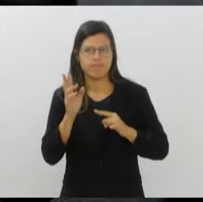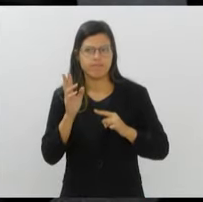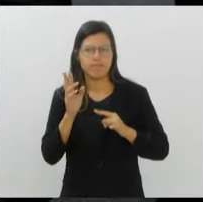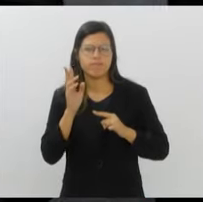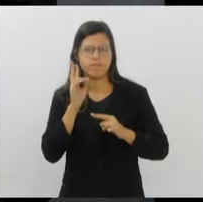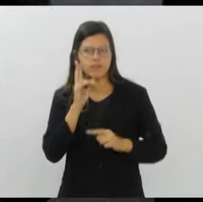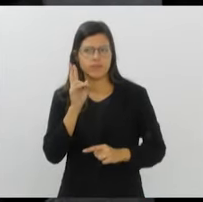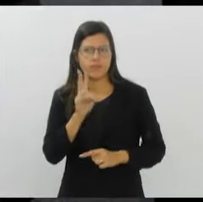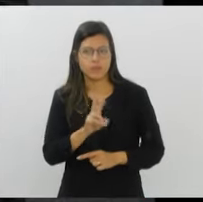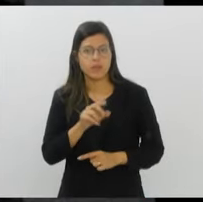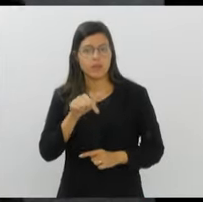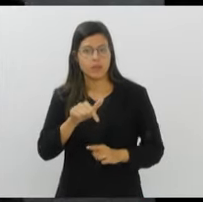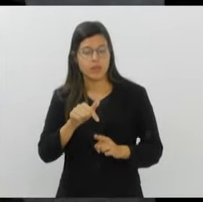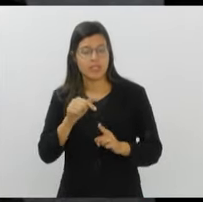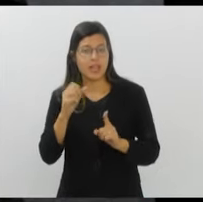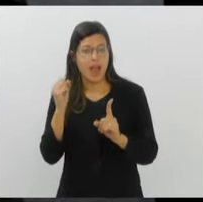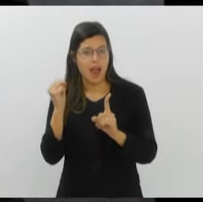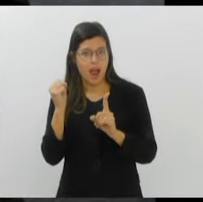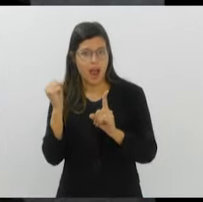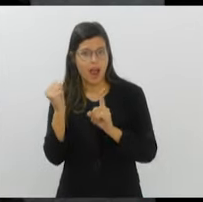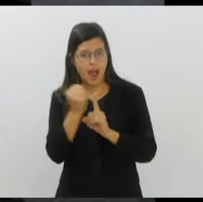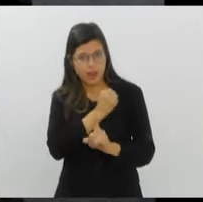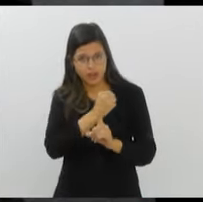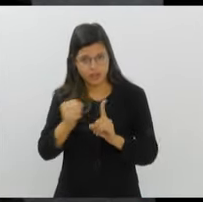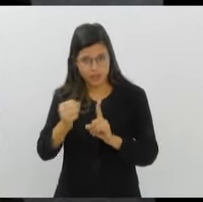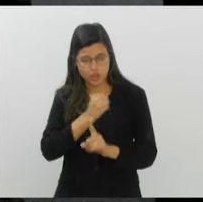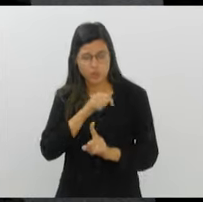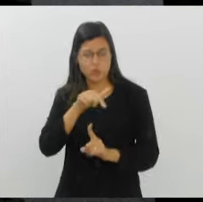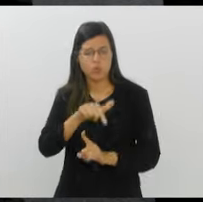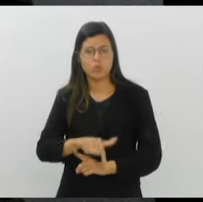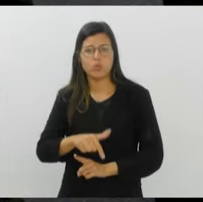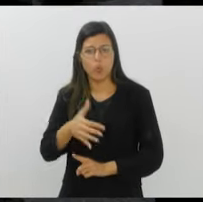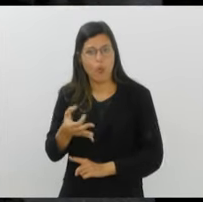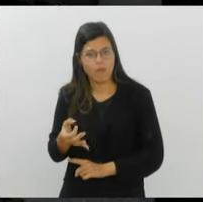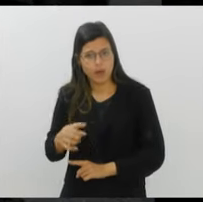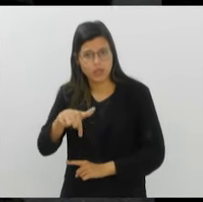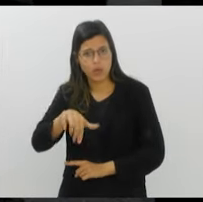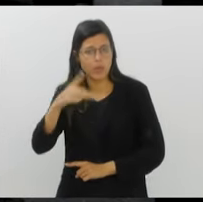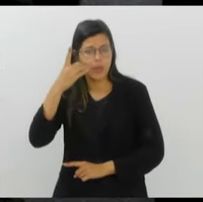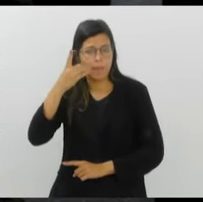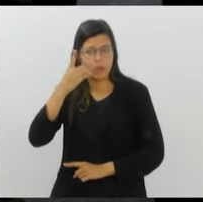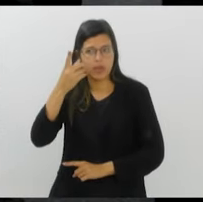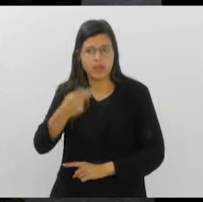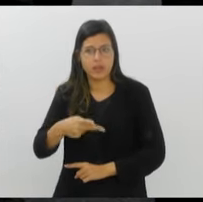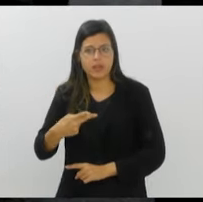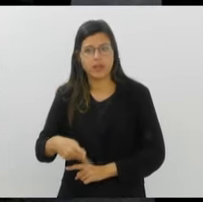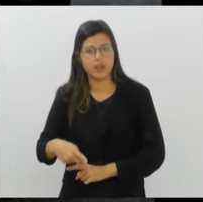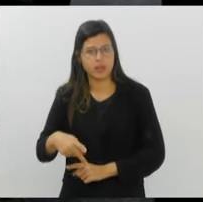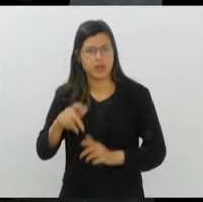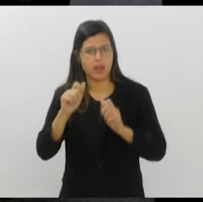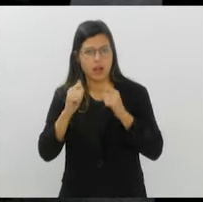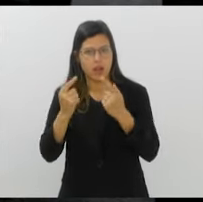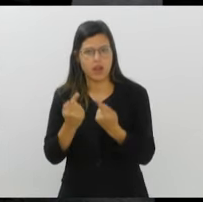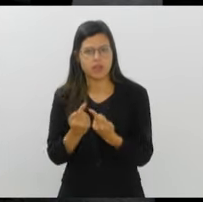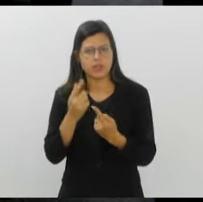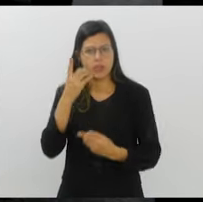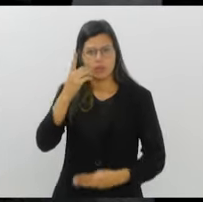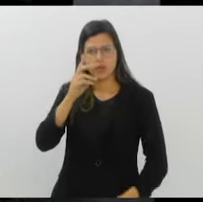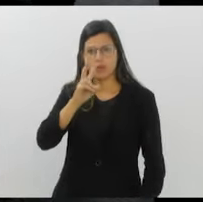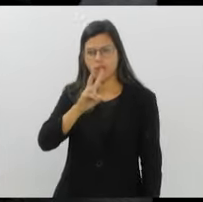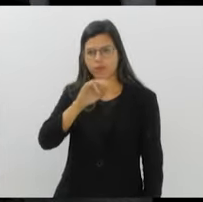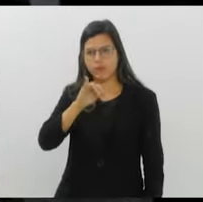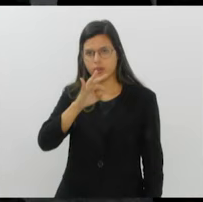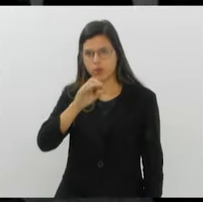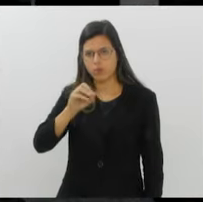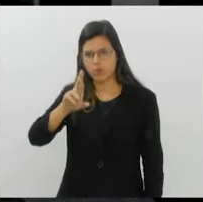já foi agredido e covardemente agredido por um deputado dessa casa, o deputado Vitor Júnior. Então, eu